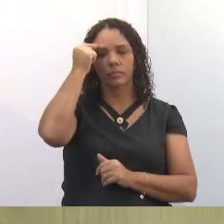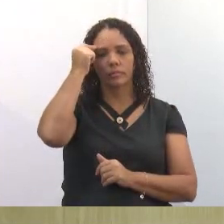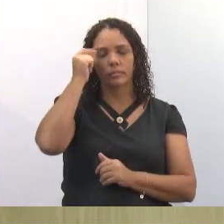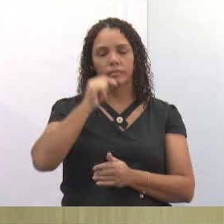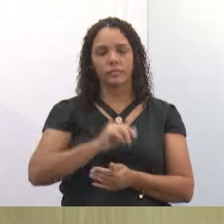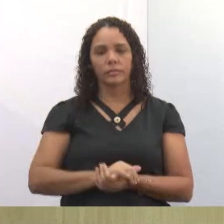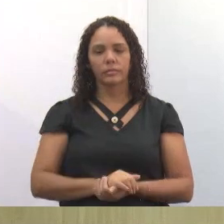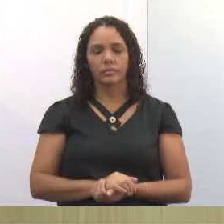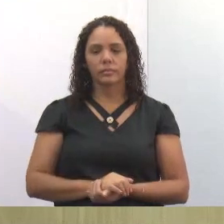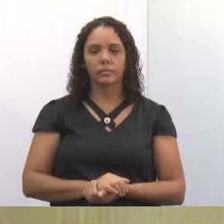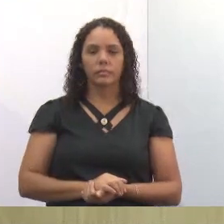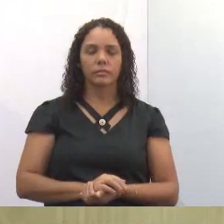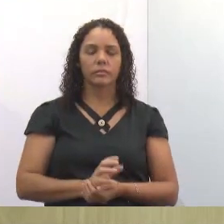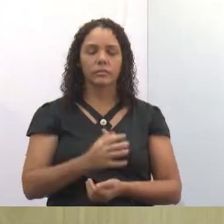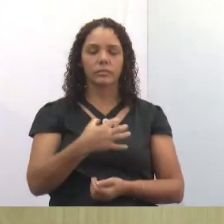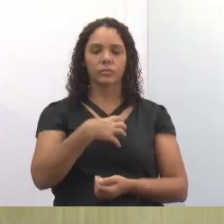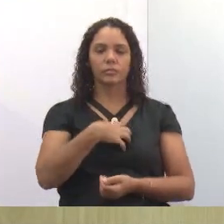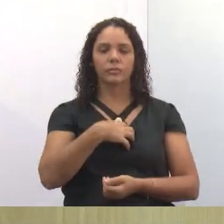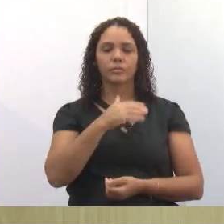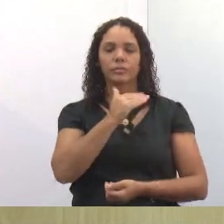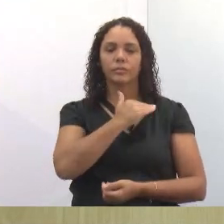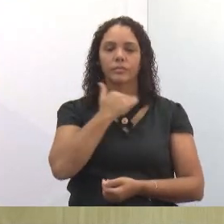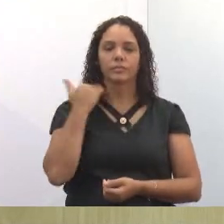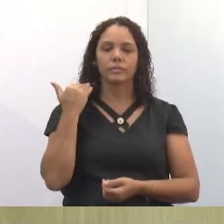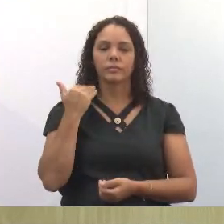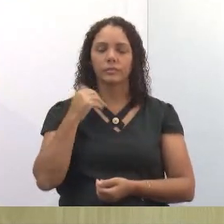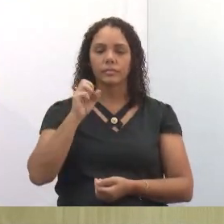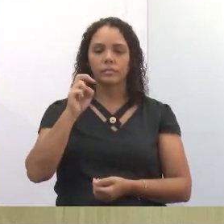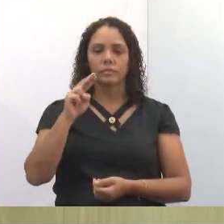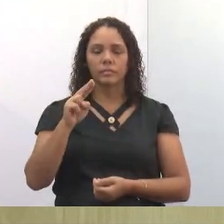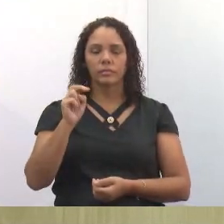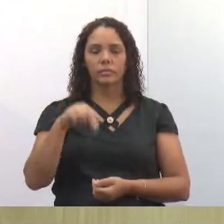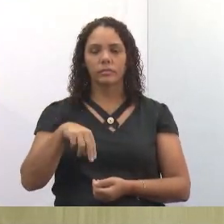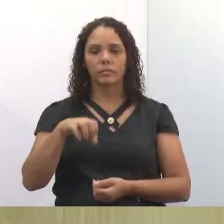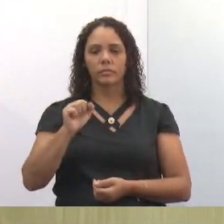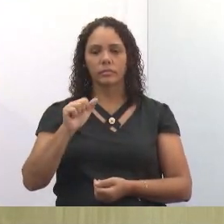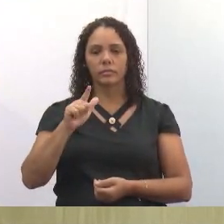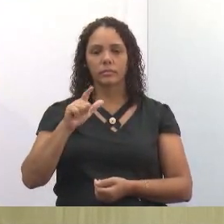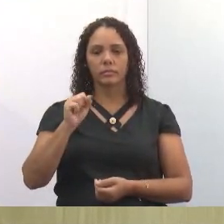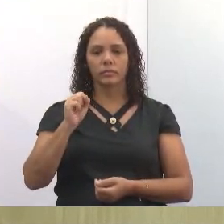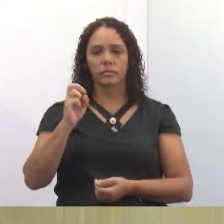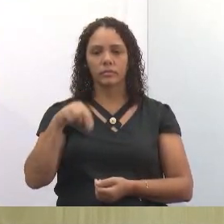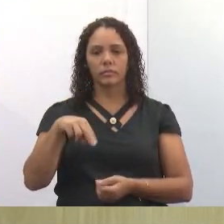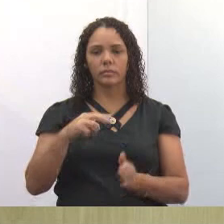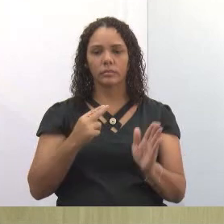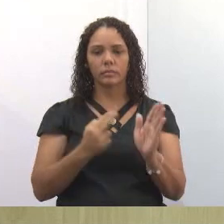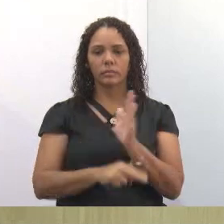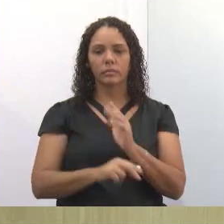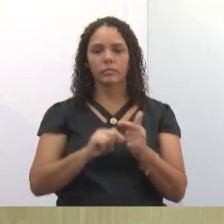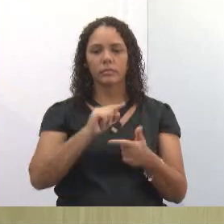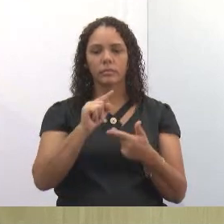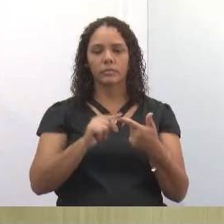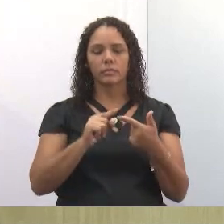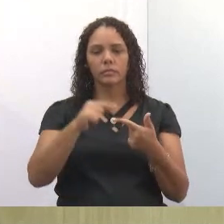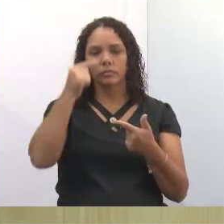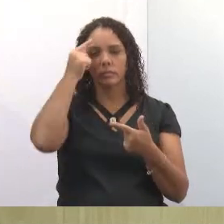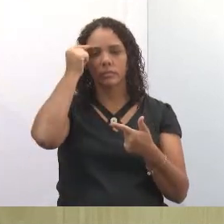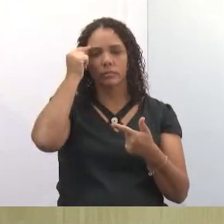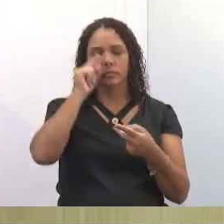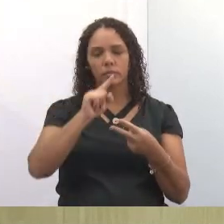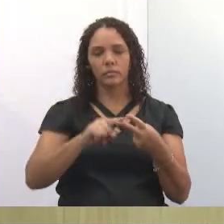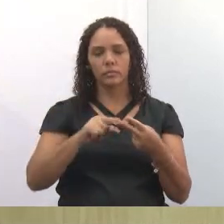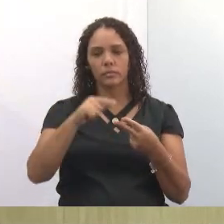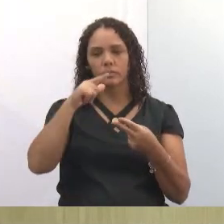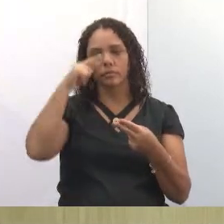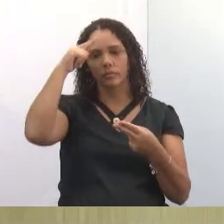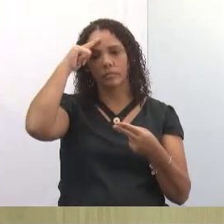Edgar Sasaki. Voto pesar pelo falecimento de Nelson Reachida. Voto formulado pelos vereadores Edgar Sasaki,